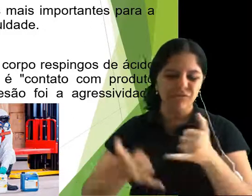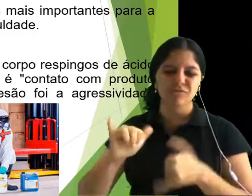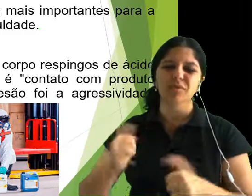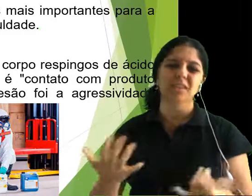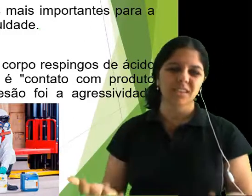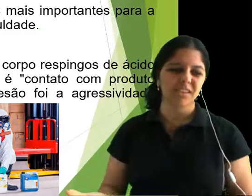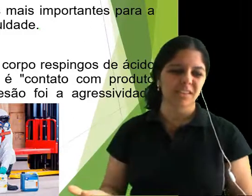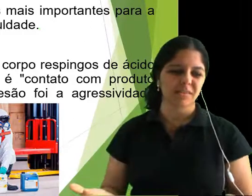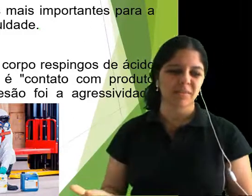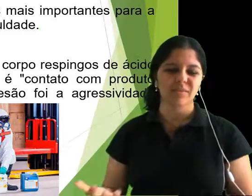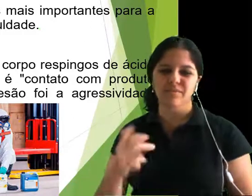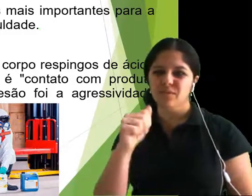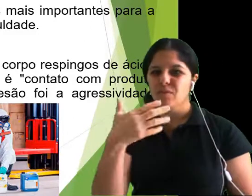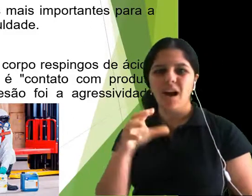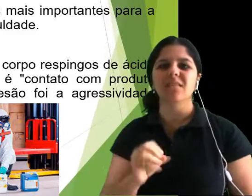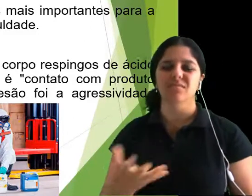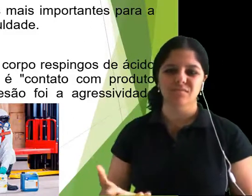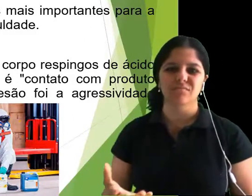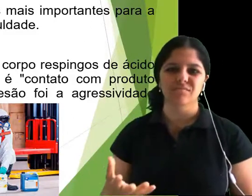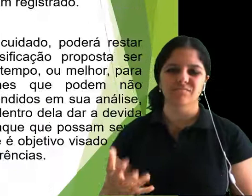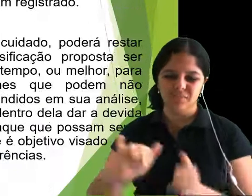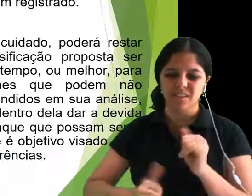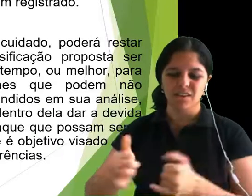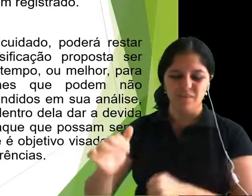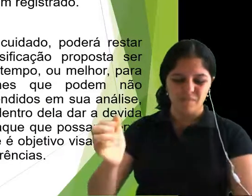desse agente, no caso desse ácido, tá bom?